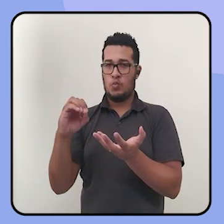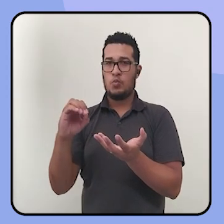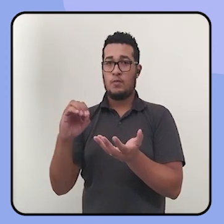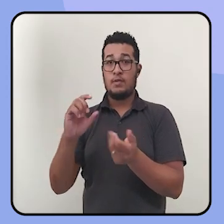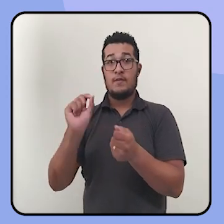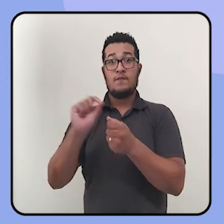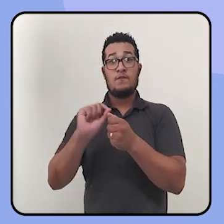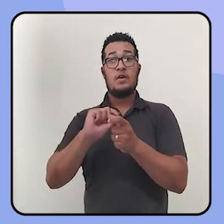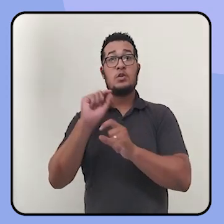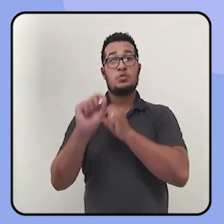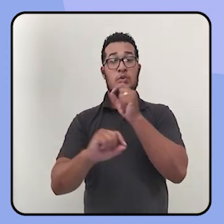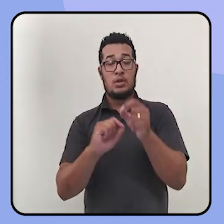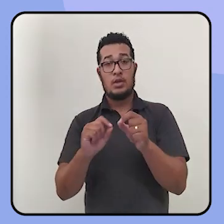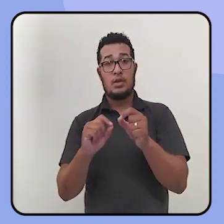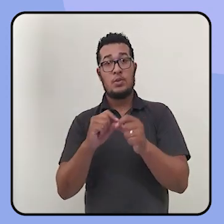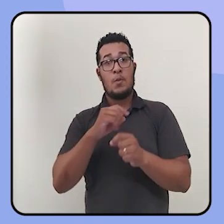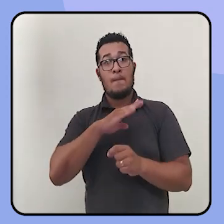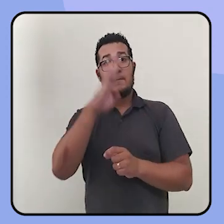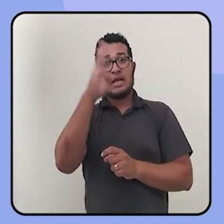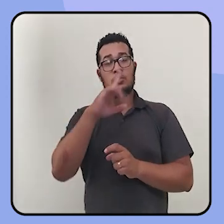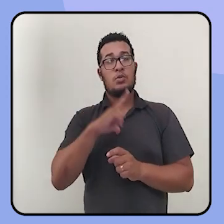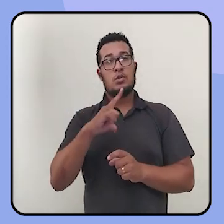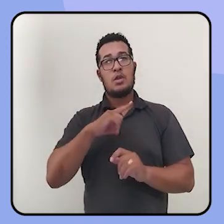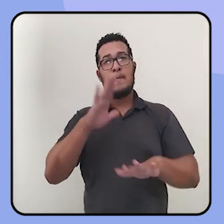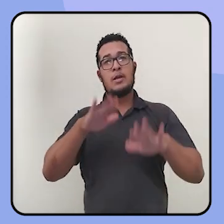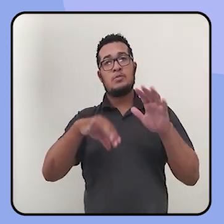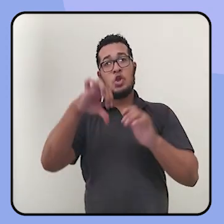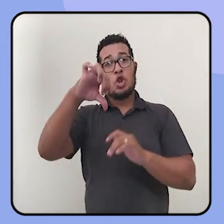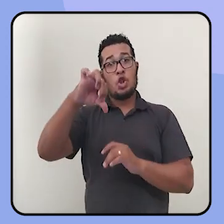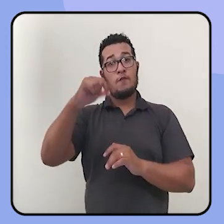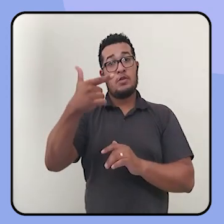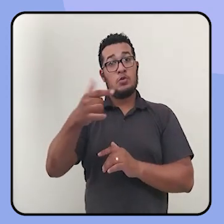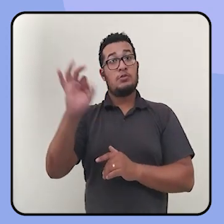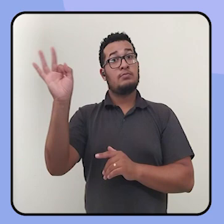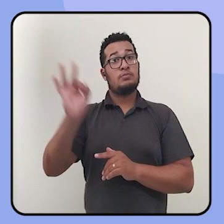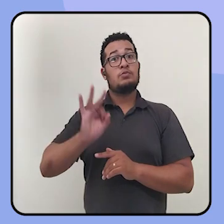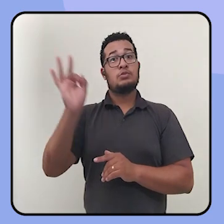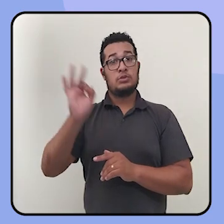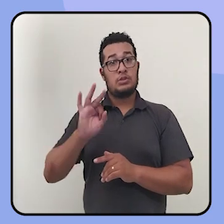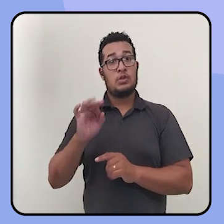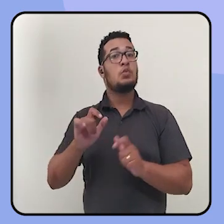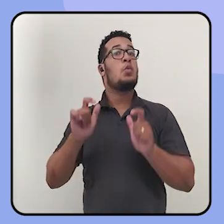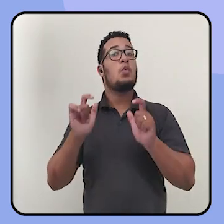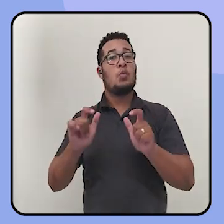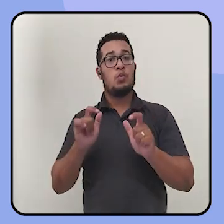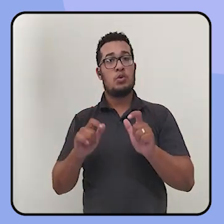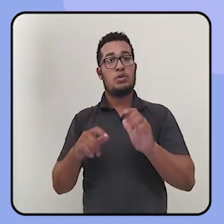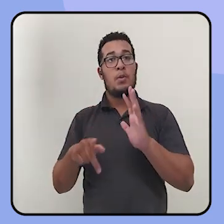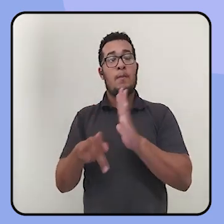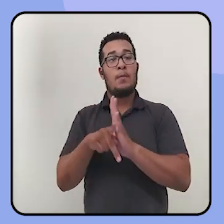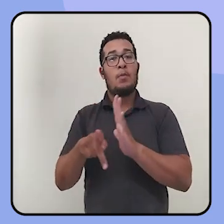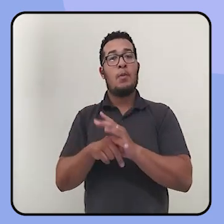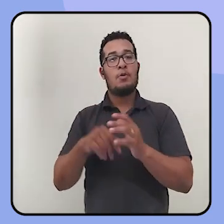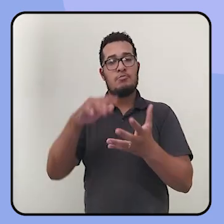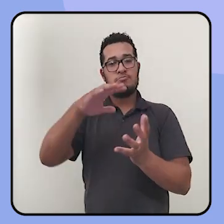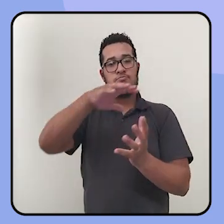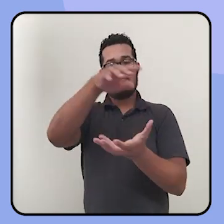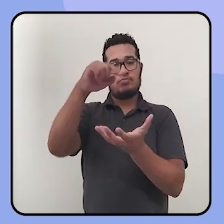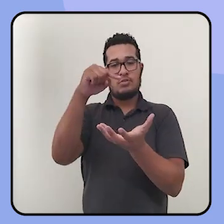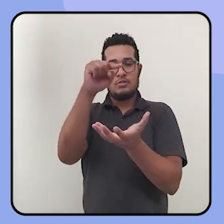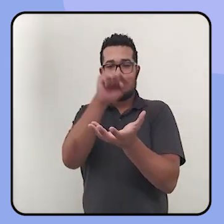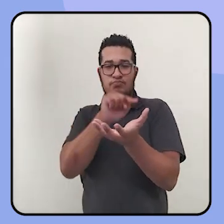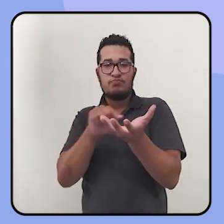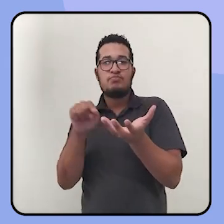os fósseis indicam estágios culturais variados. No Rio Grande do Sul, por exemplo, foram encontradas esculturas em pedra